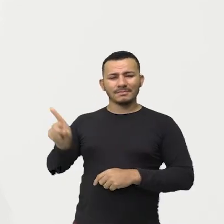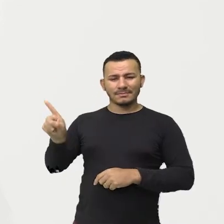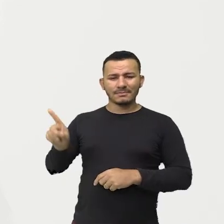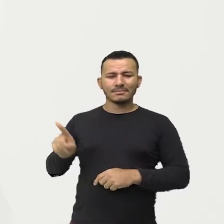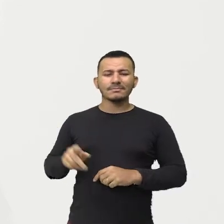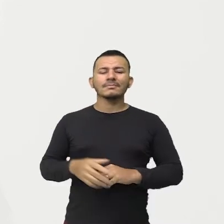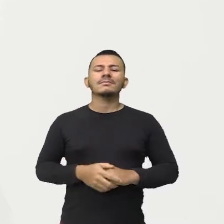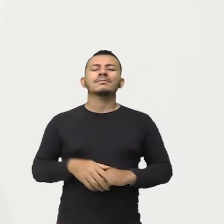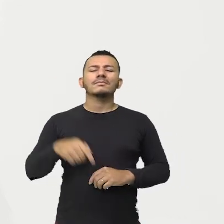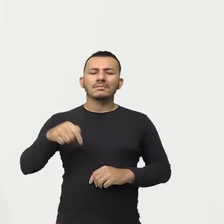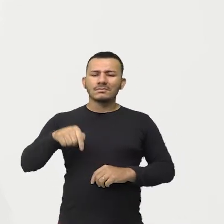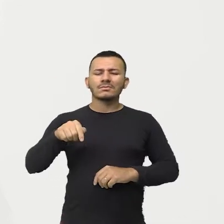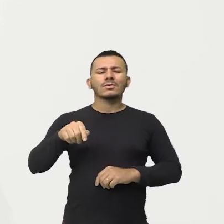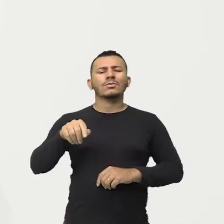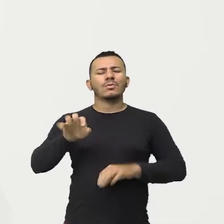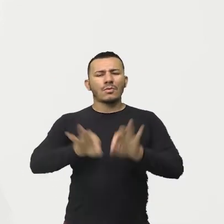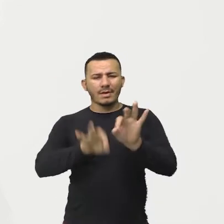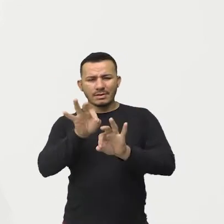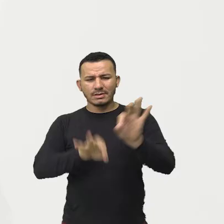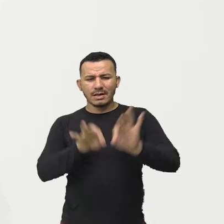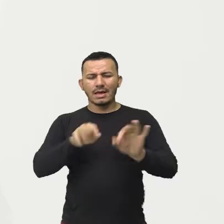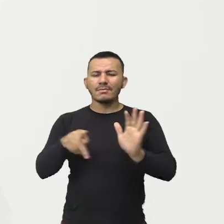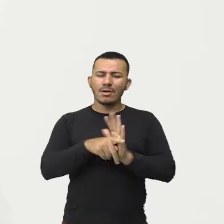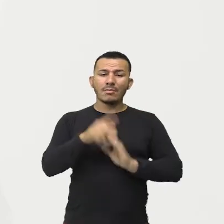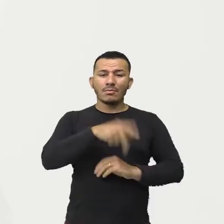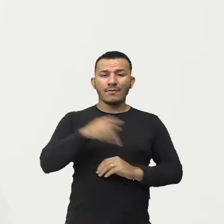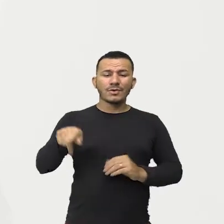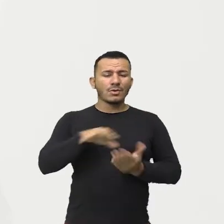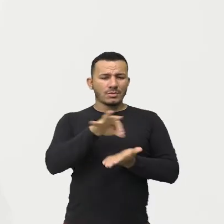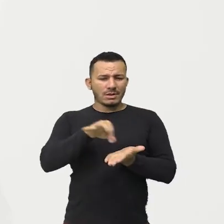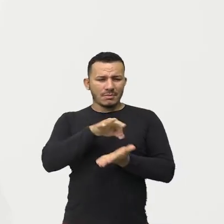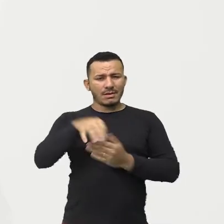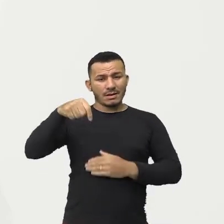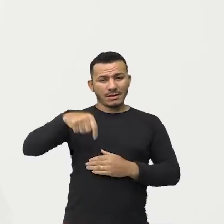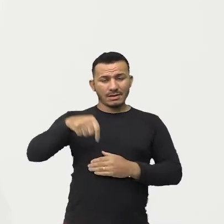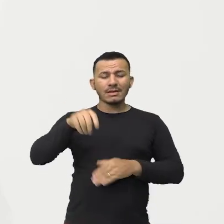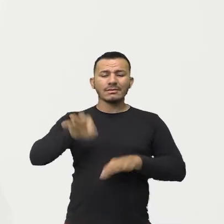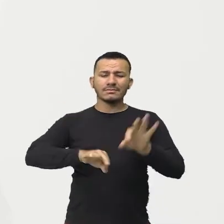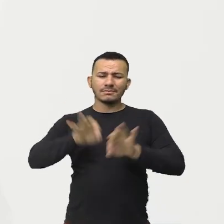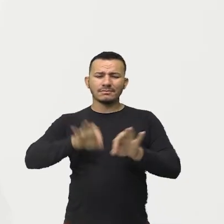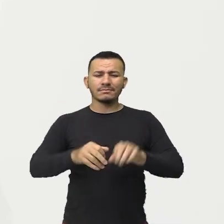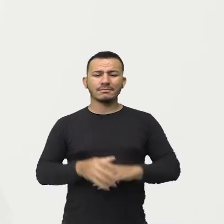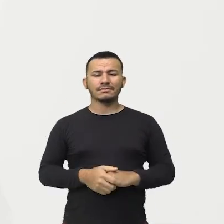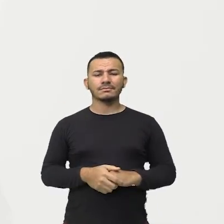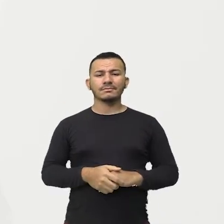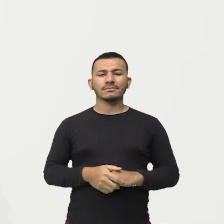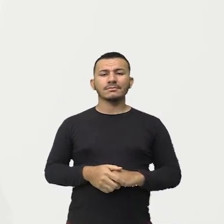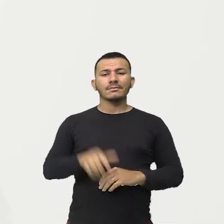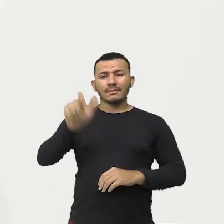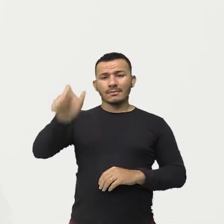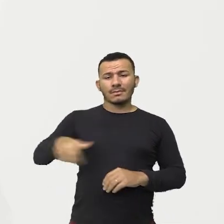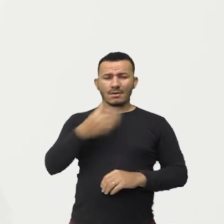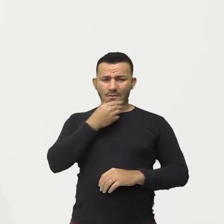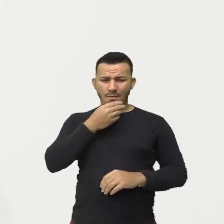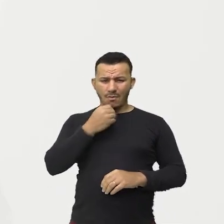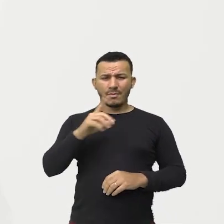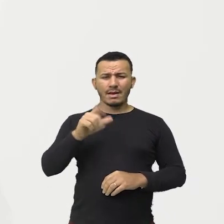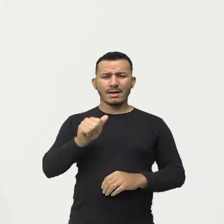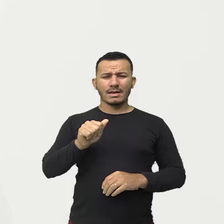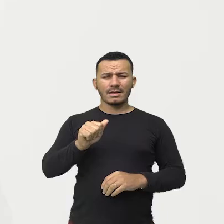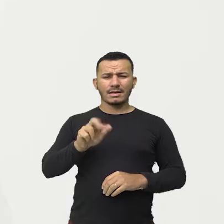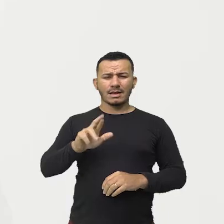gente contextualizou aqui para você, uma questão feita aí pelos professores do CMEAN, que a questão diz assim: Carlos é